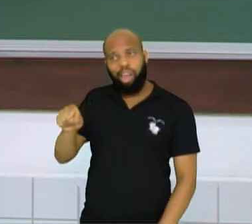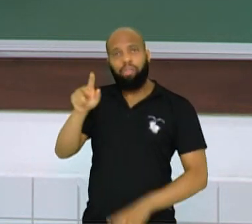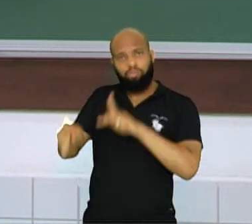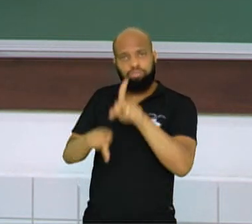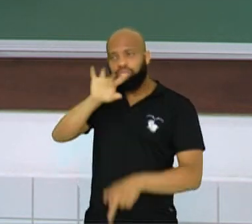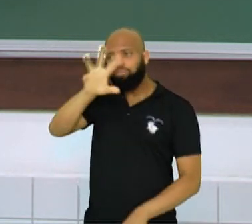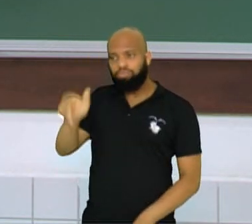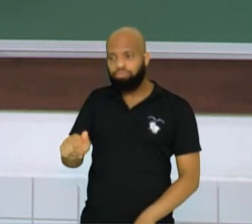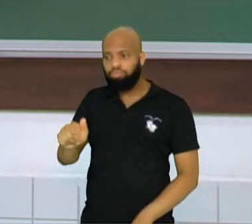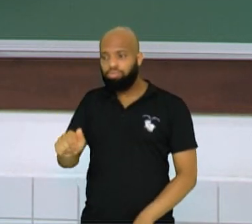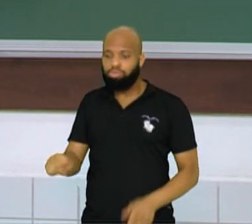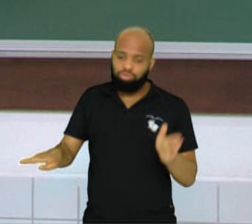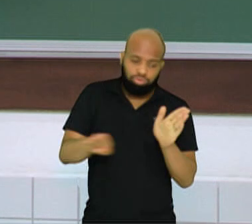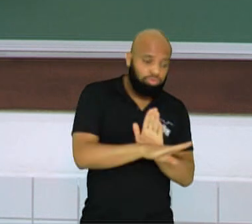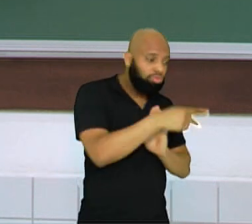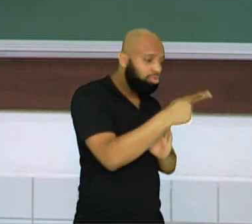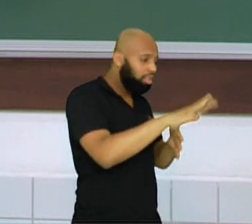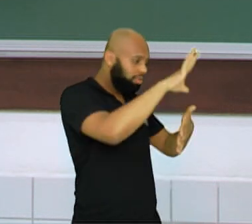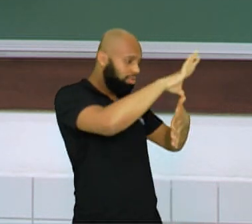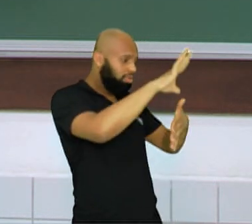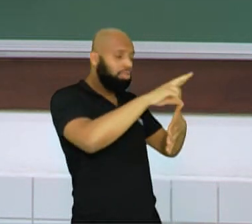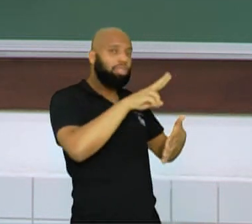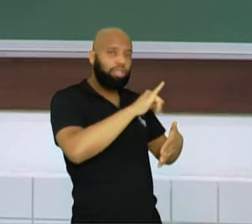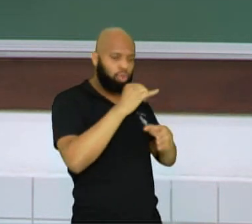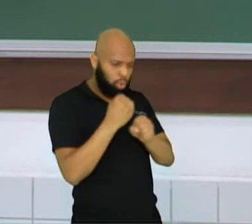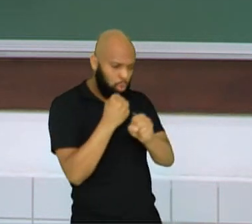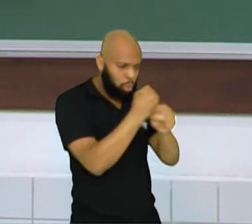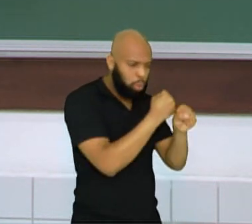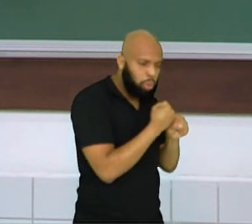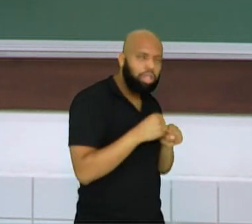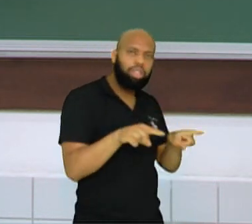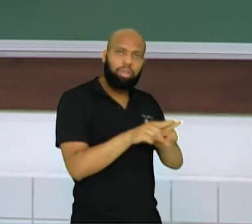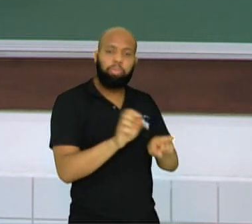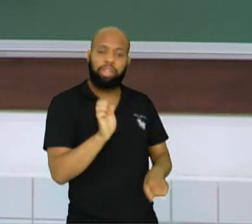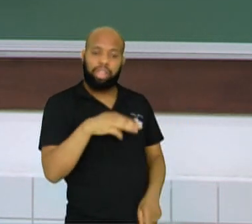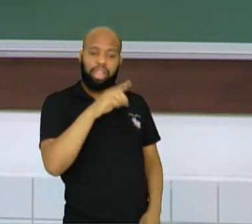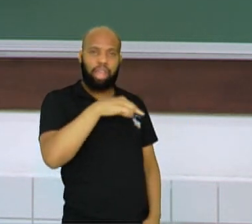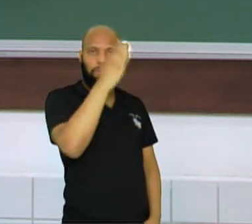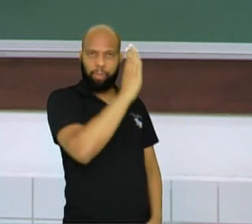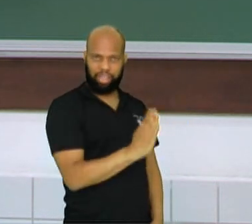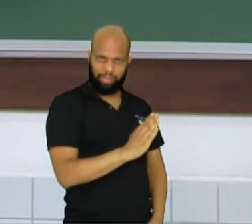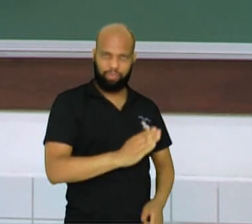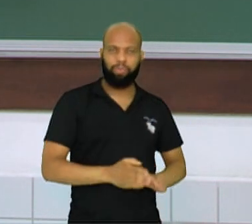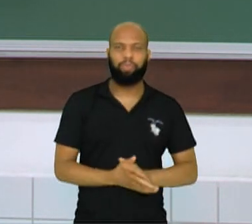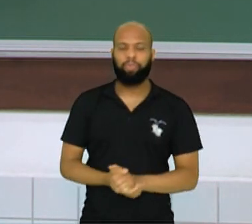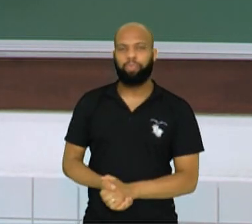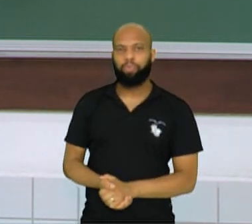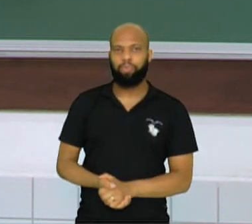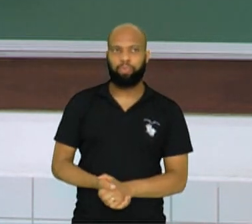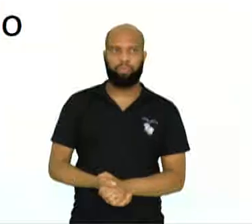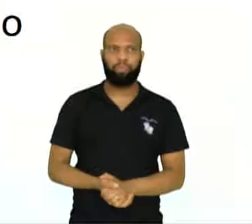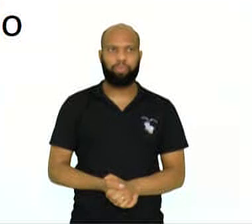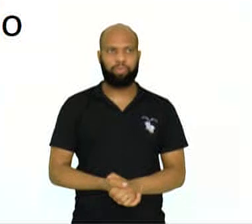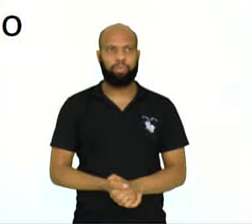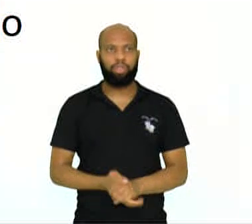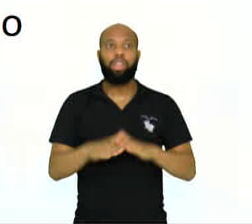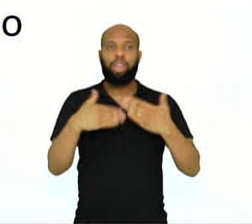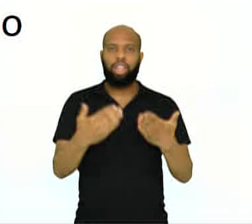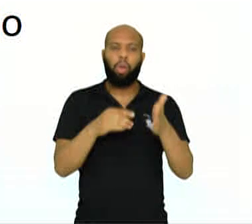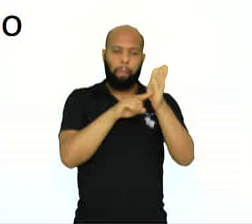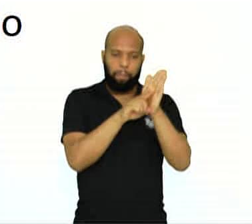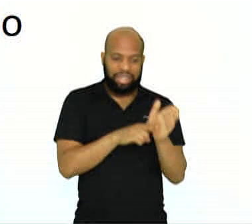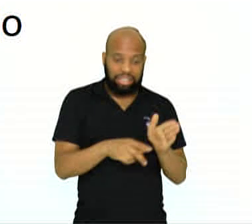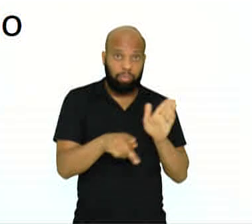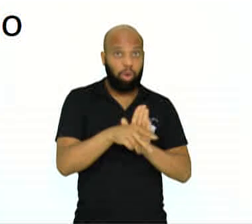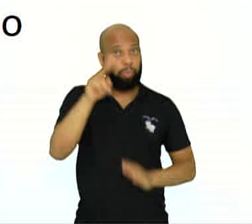que vai vir para o nosso continente e vai construir também quem é o brasileiro. As fontes históricas,